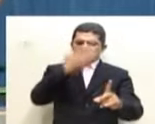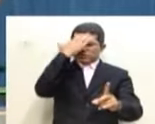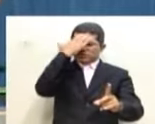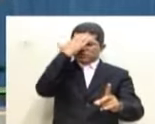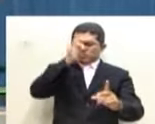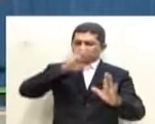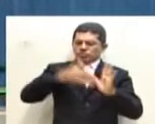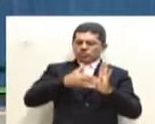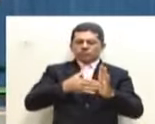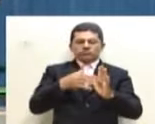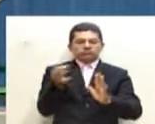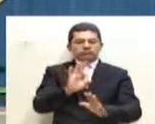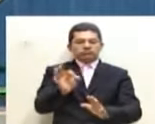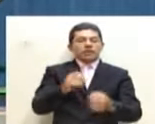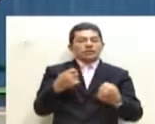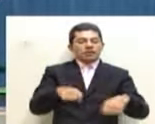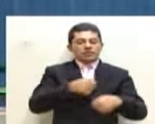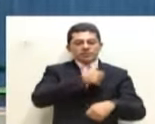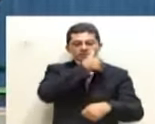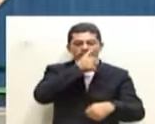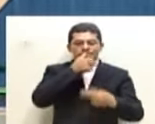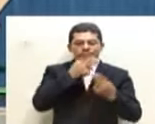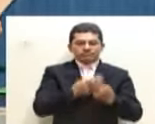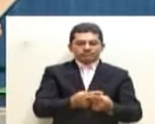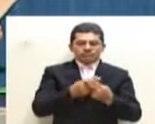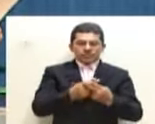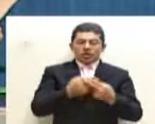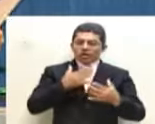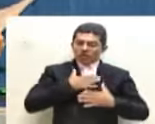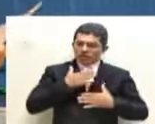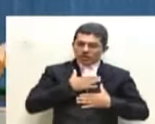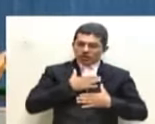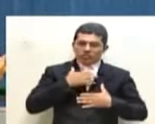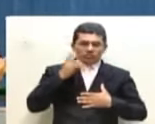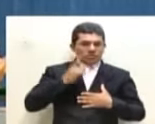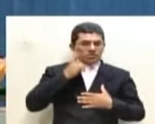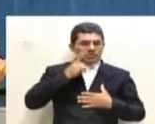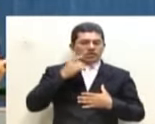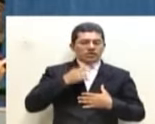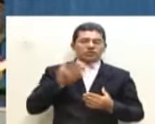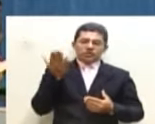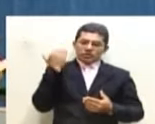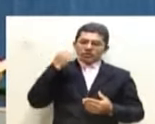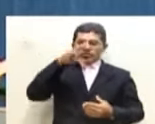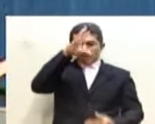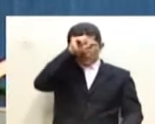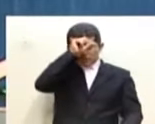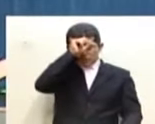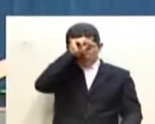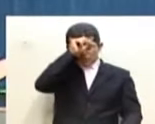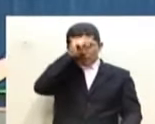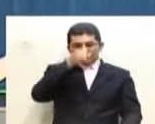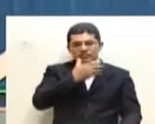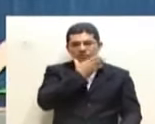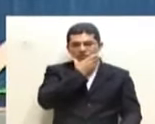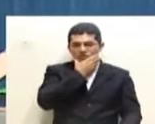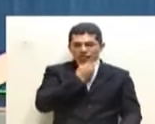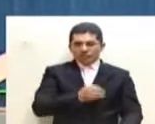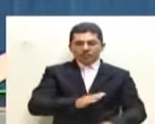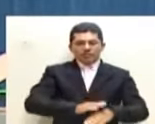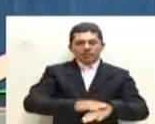isso é preciso tolerância. E eu, no exercício do parlamento, aprendi a ser um homem